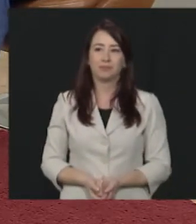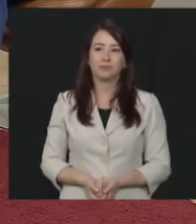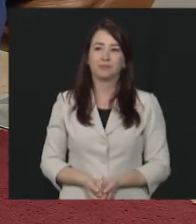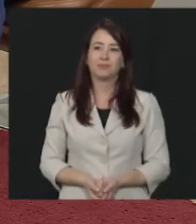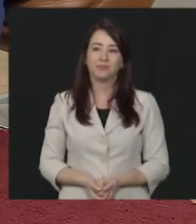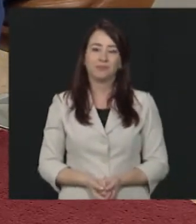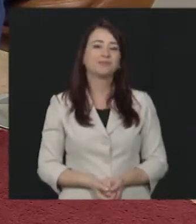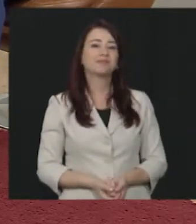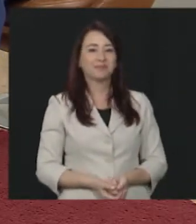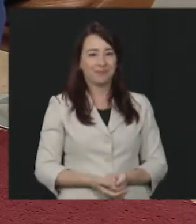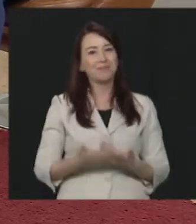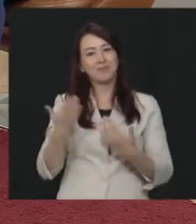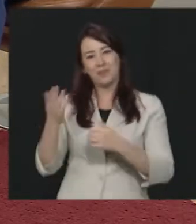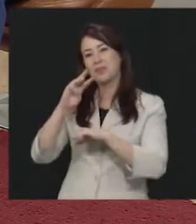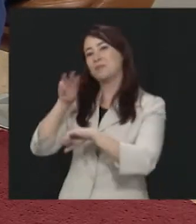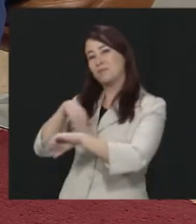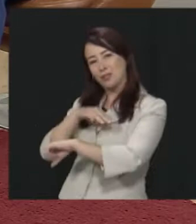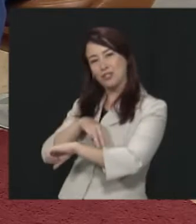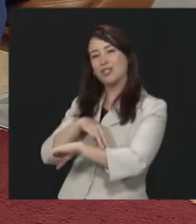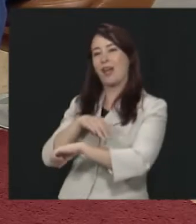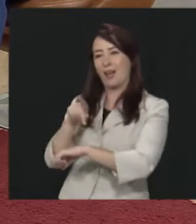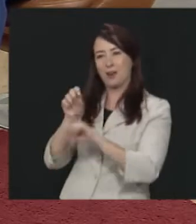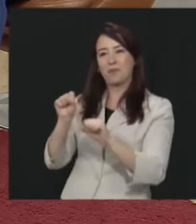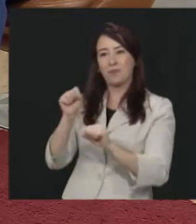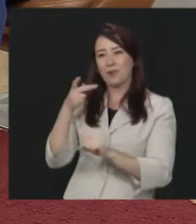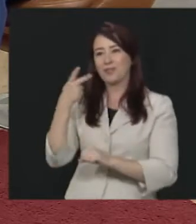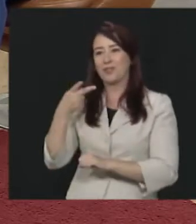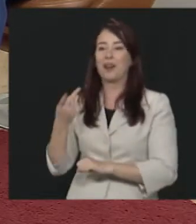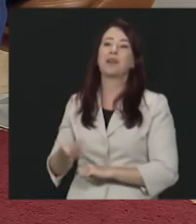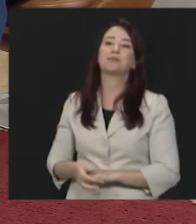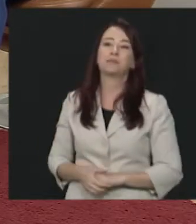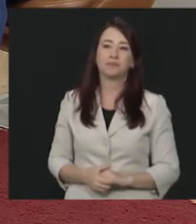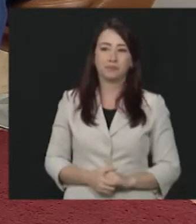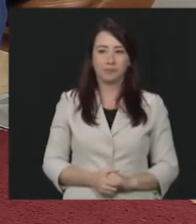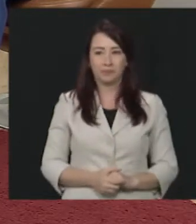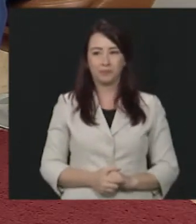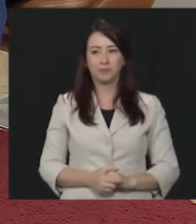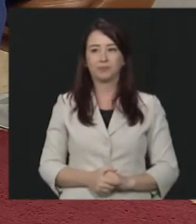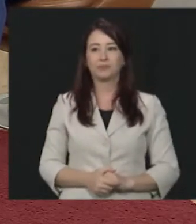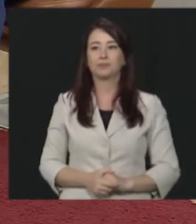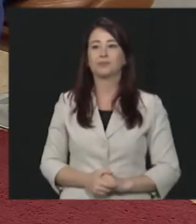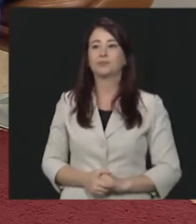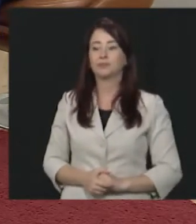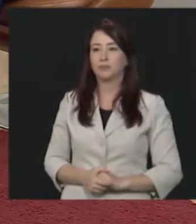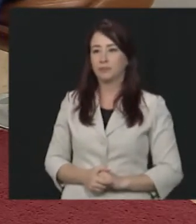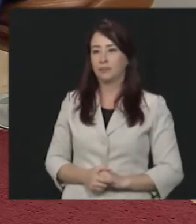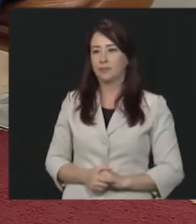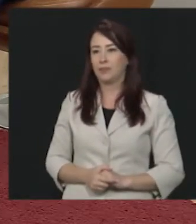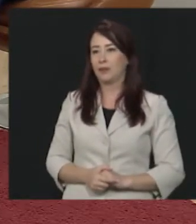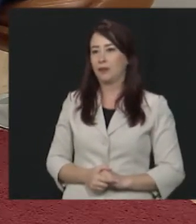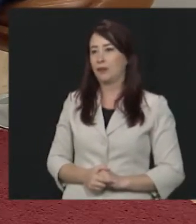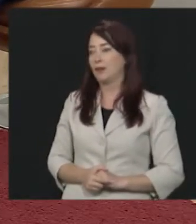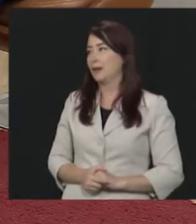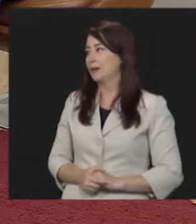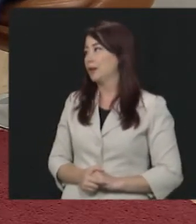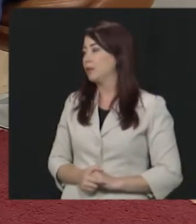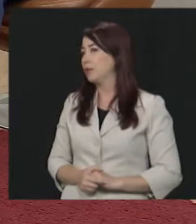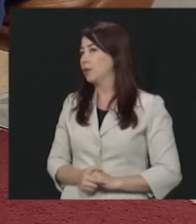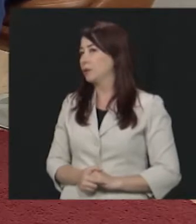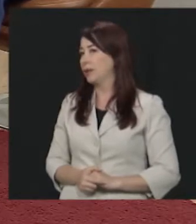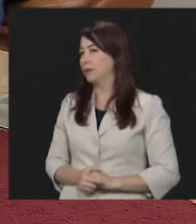Fica à vontade, Michele, para dar a sua... Bom, hoje, seu depoimento. A gente percebe que em